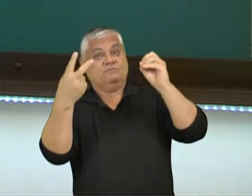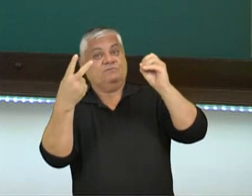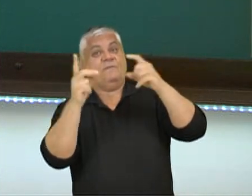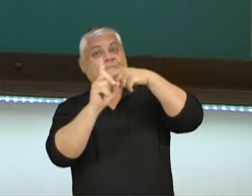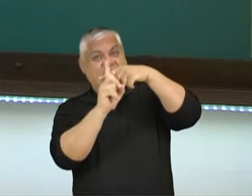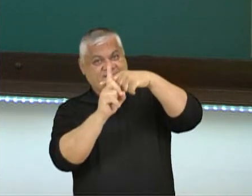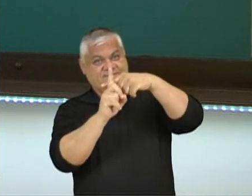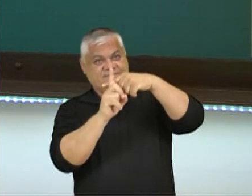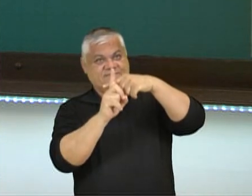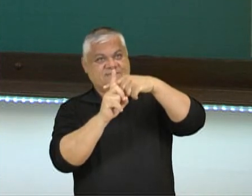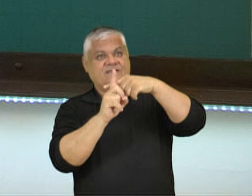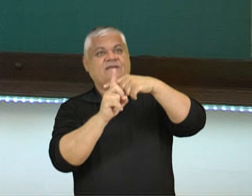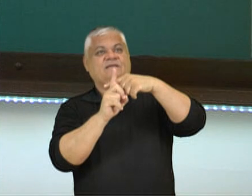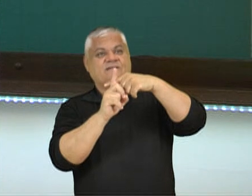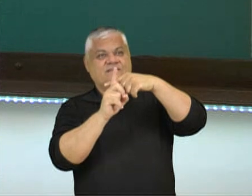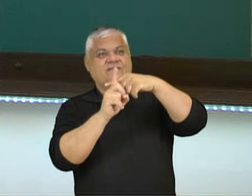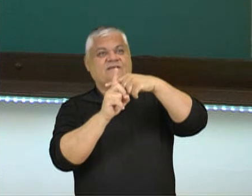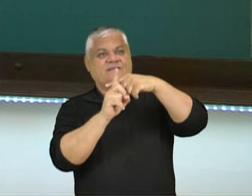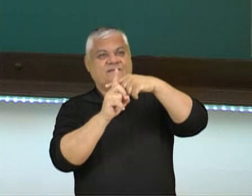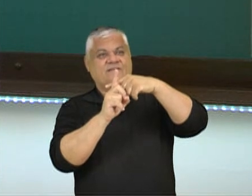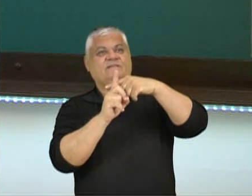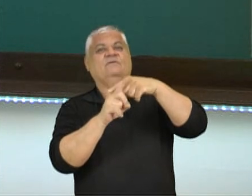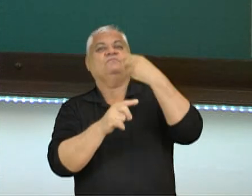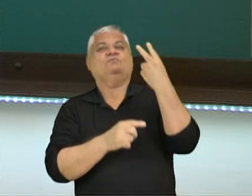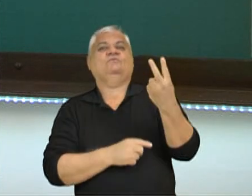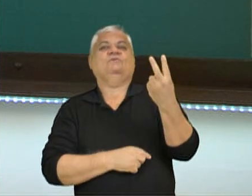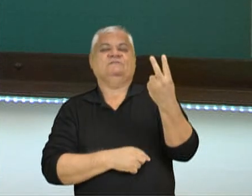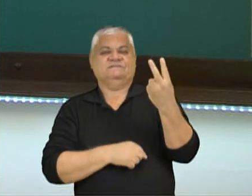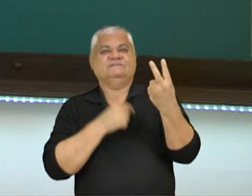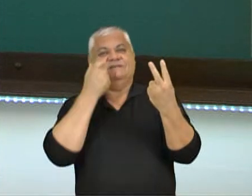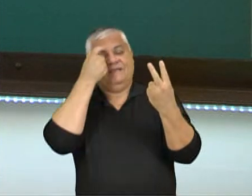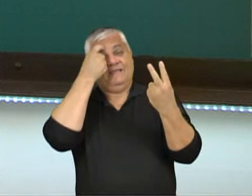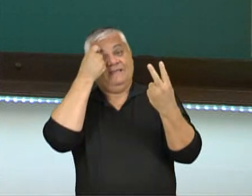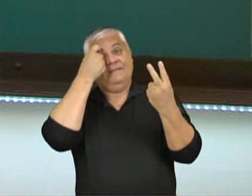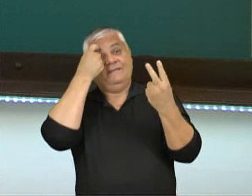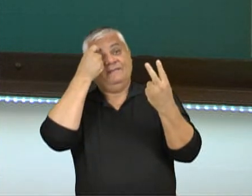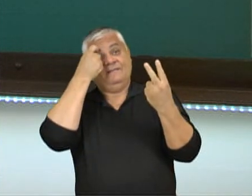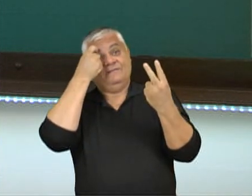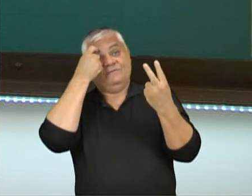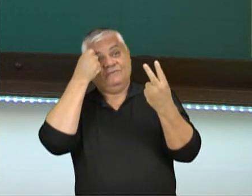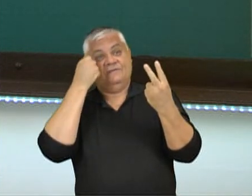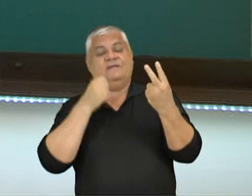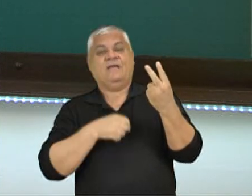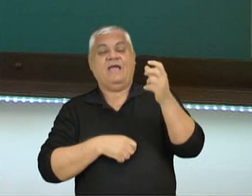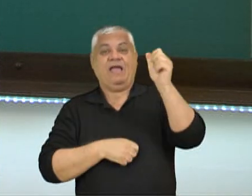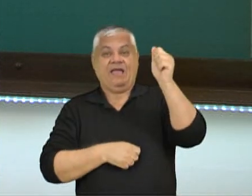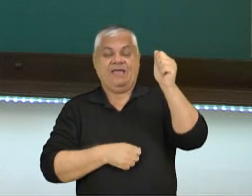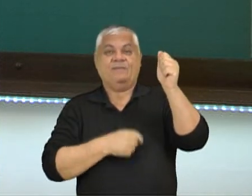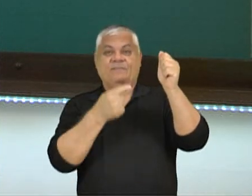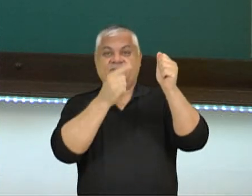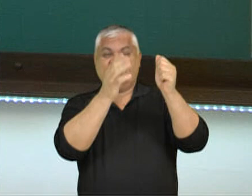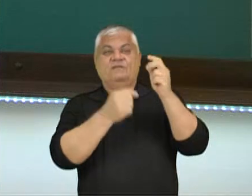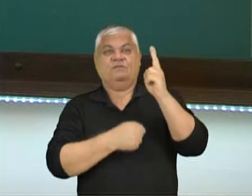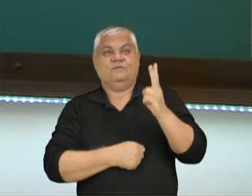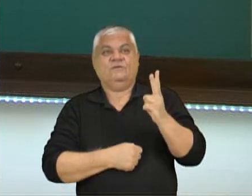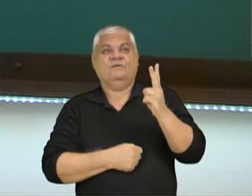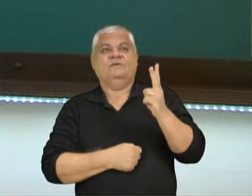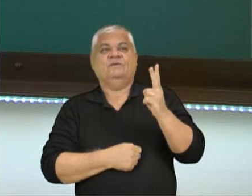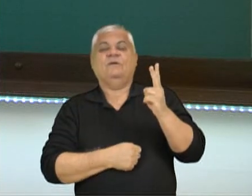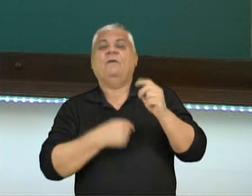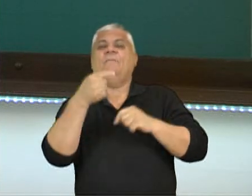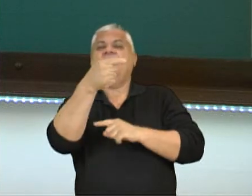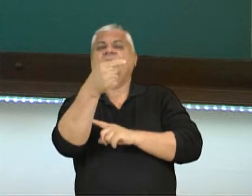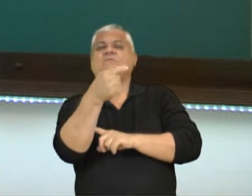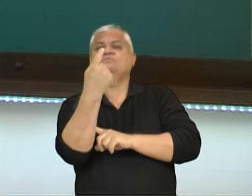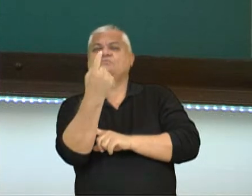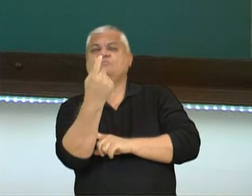menos, mais. Então, primeiro elemento da minha matriz A menos B, 2.